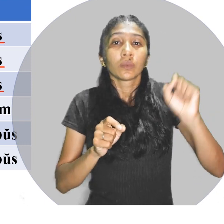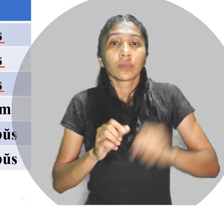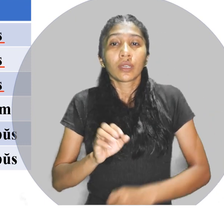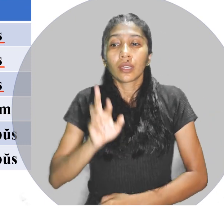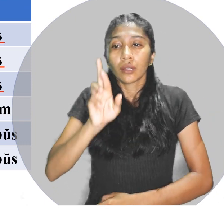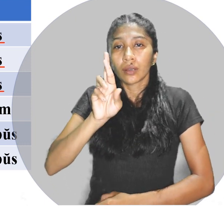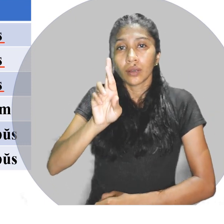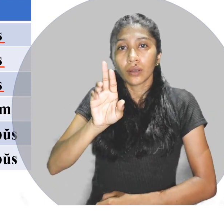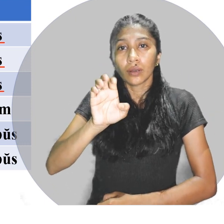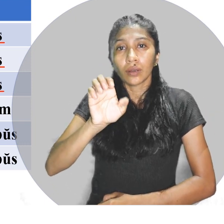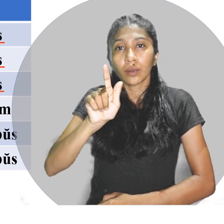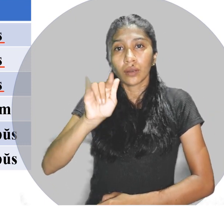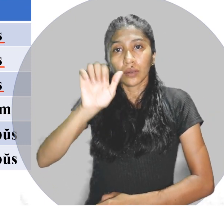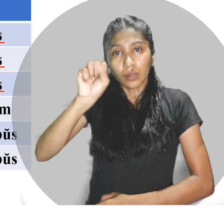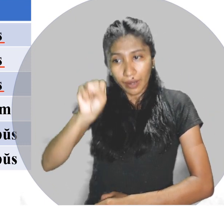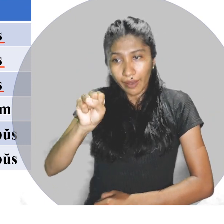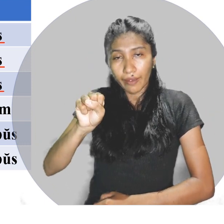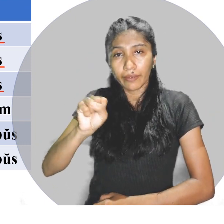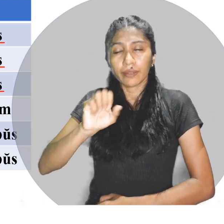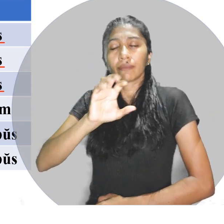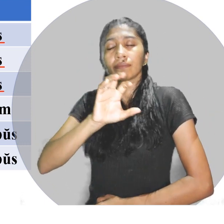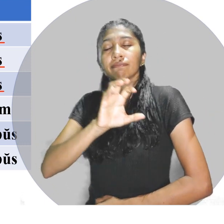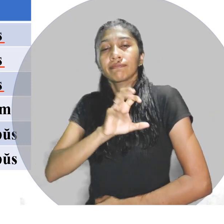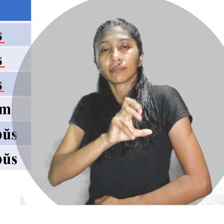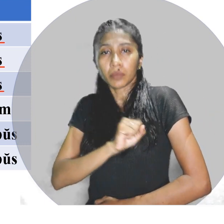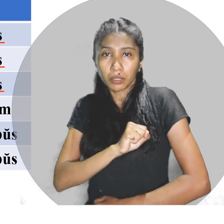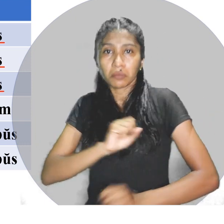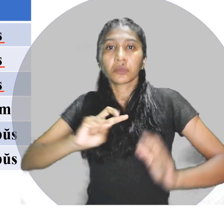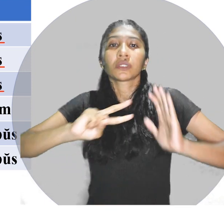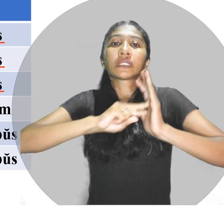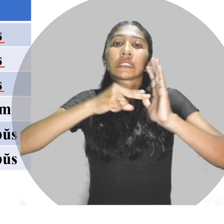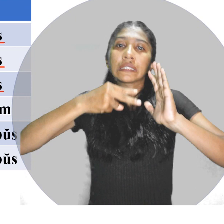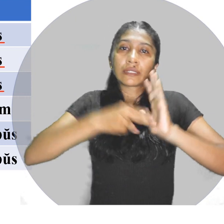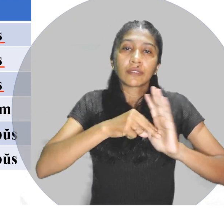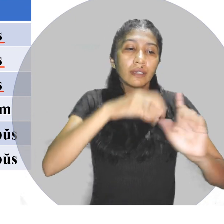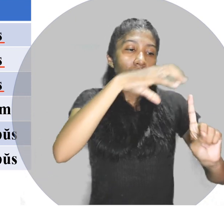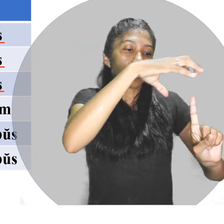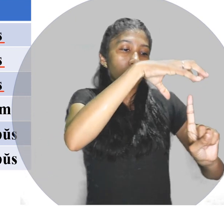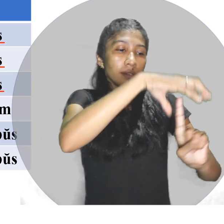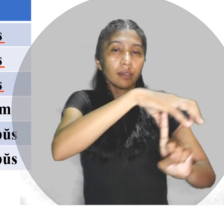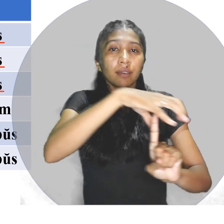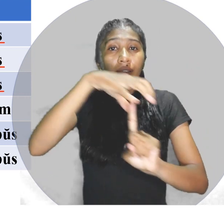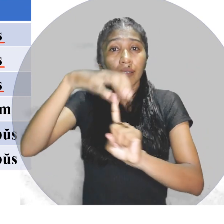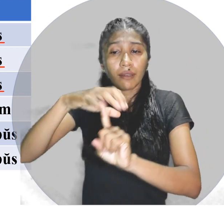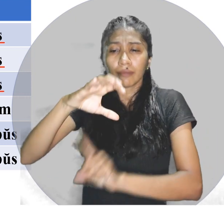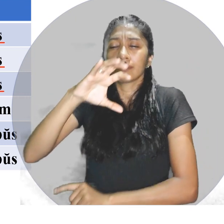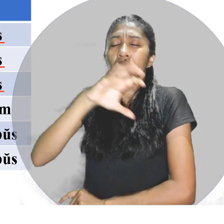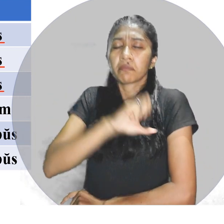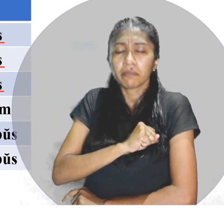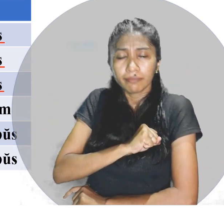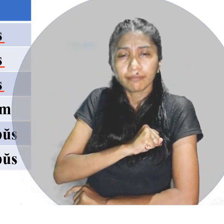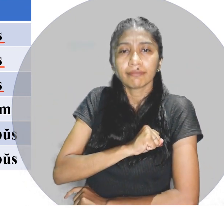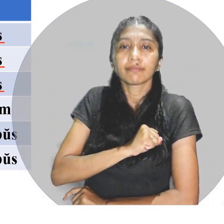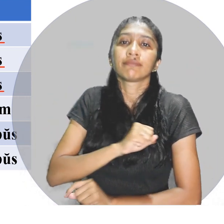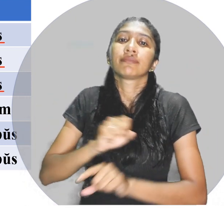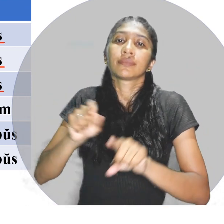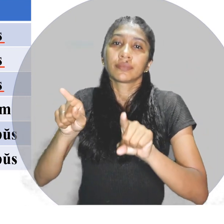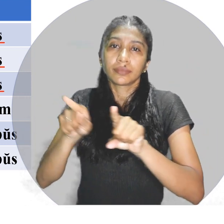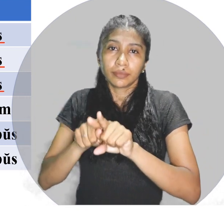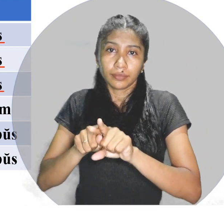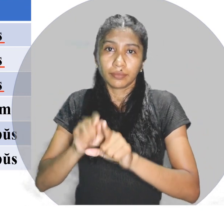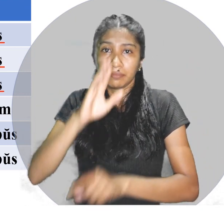Reges amamos, ou seja, amamos os reis, também objeto